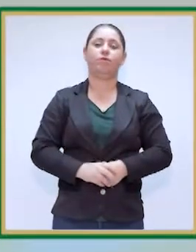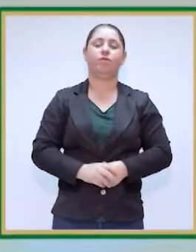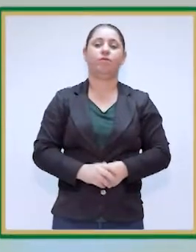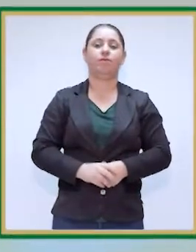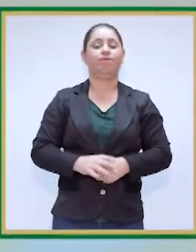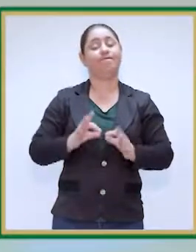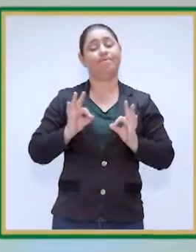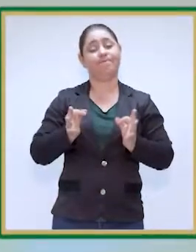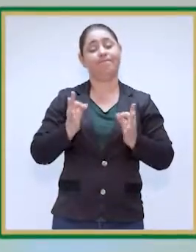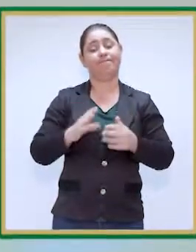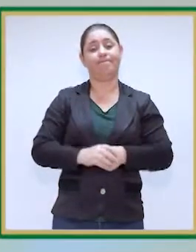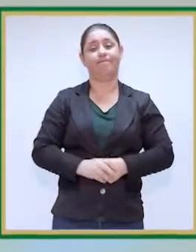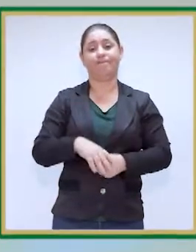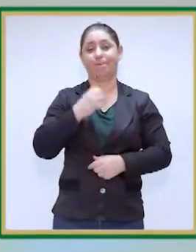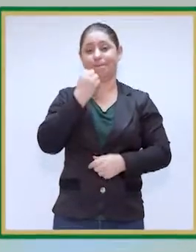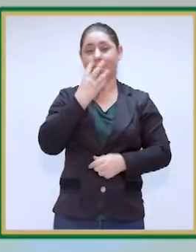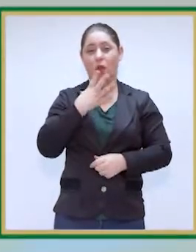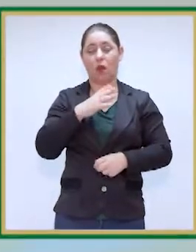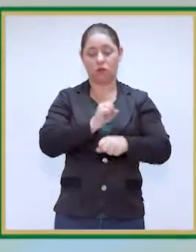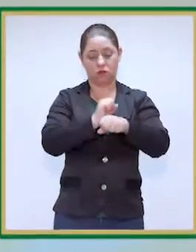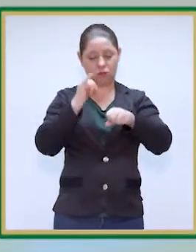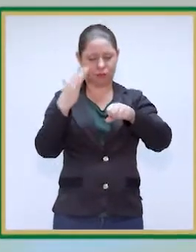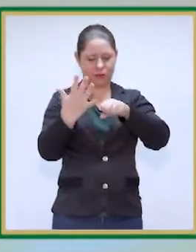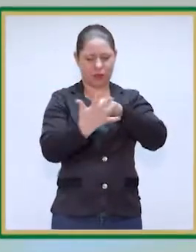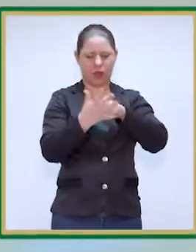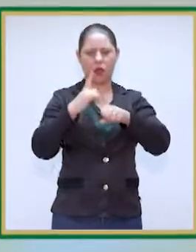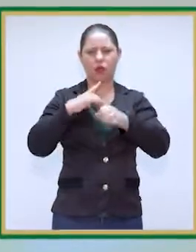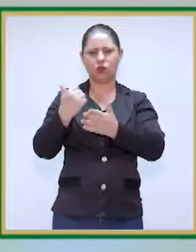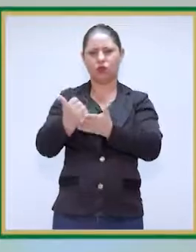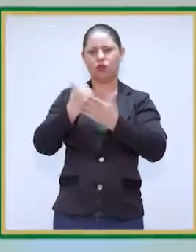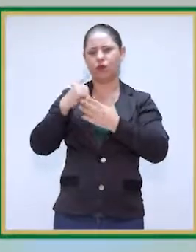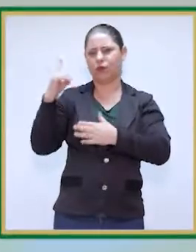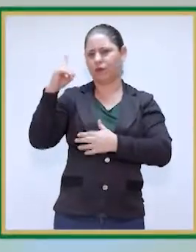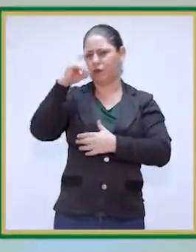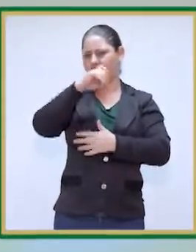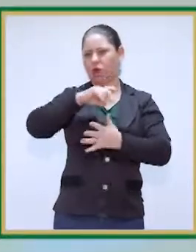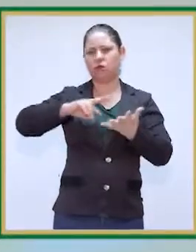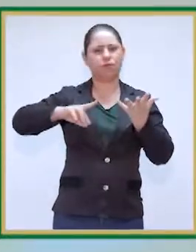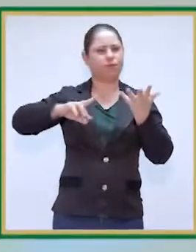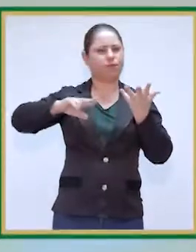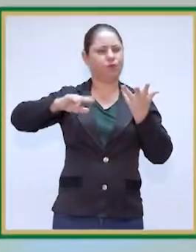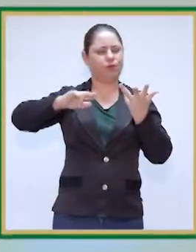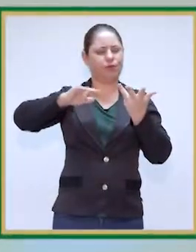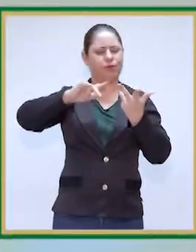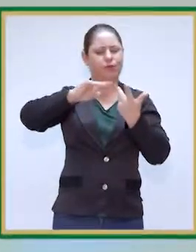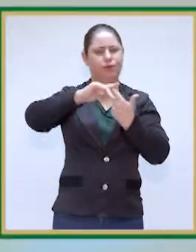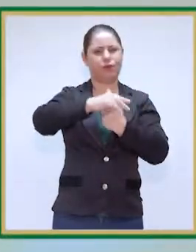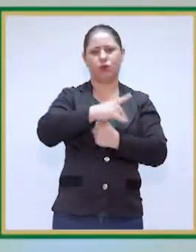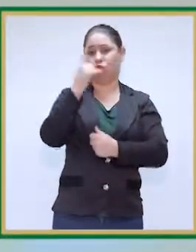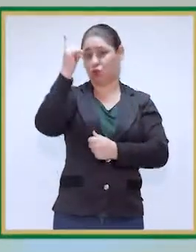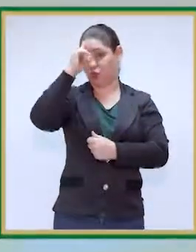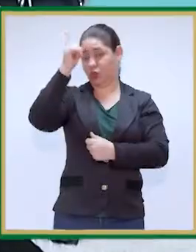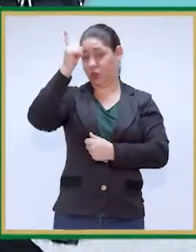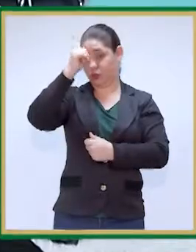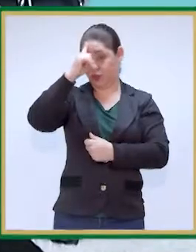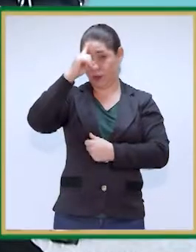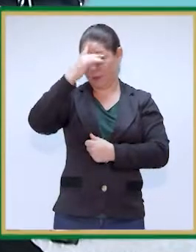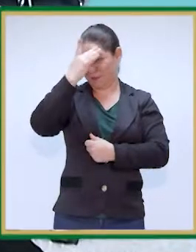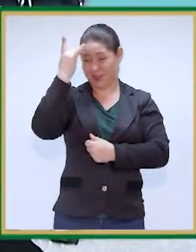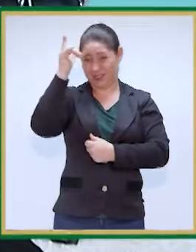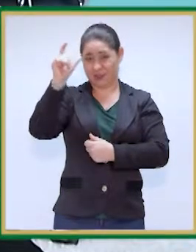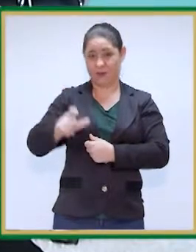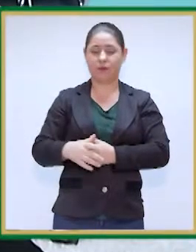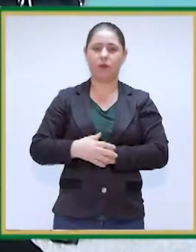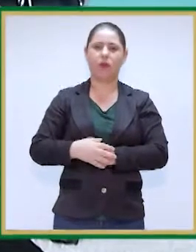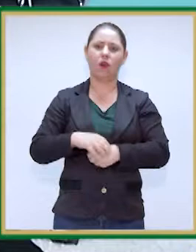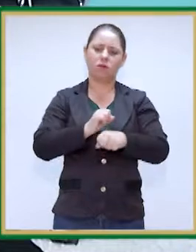Bom, a pandemia ela trouxe dificuldades assim, para muitas coisas do dia a dia, da rotina. Durante a pandemia, a